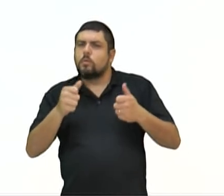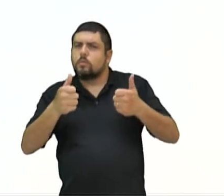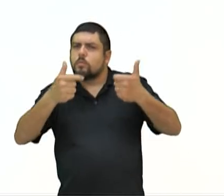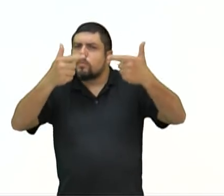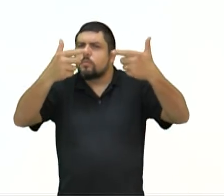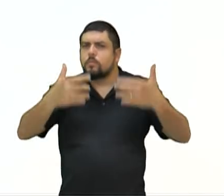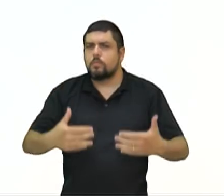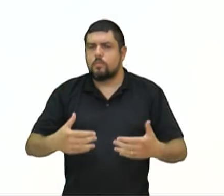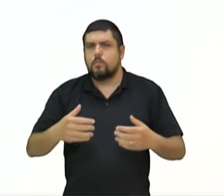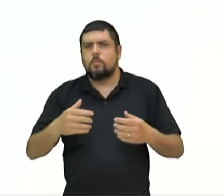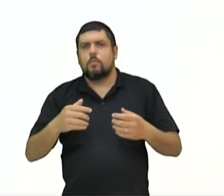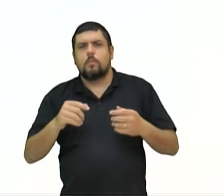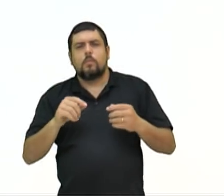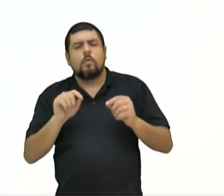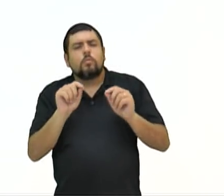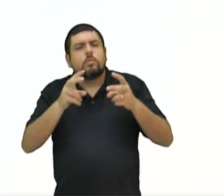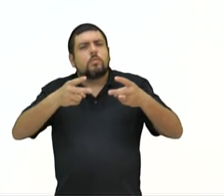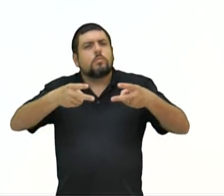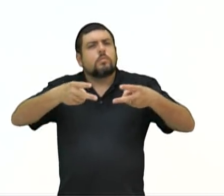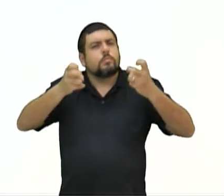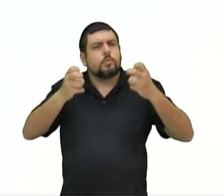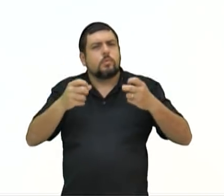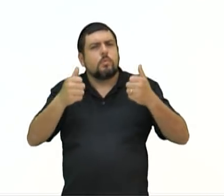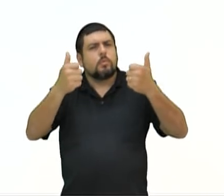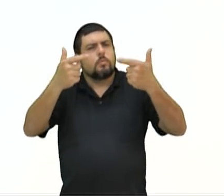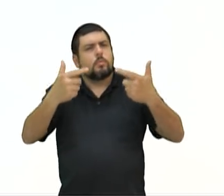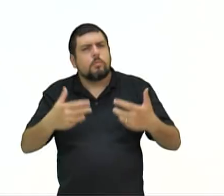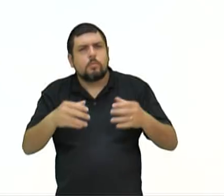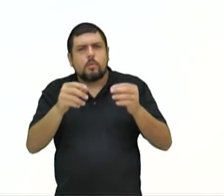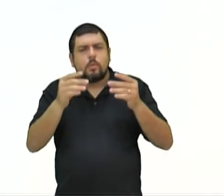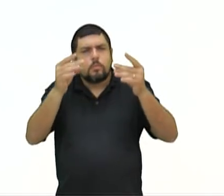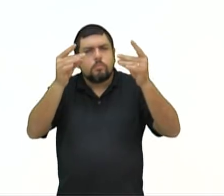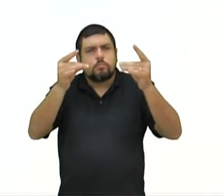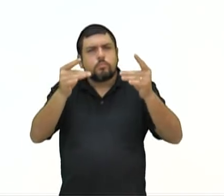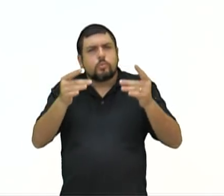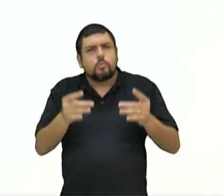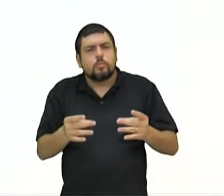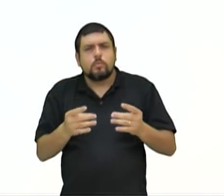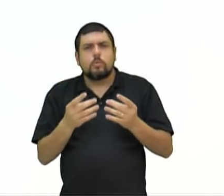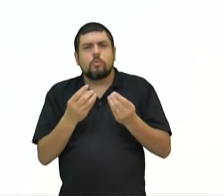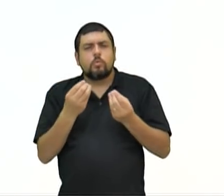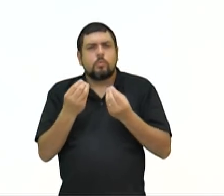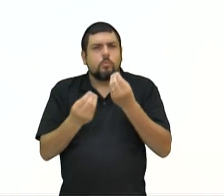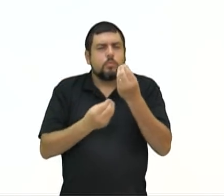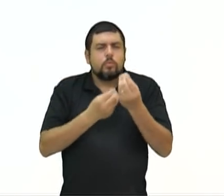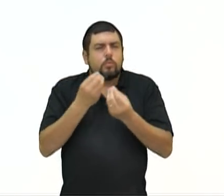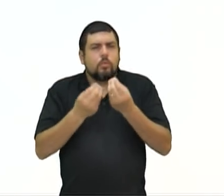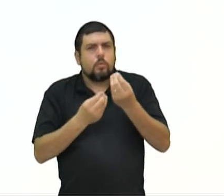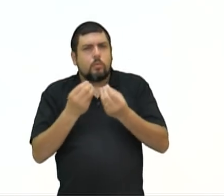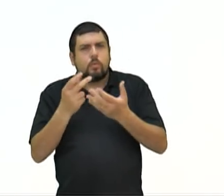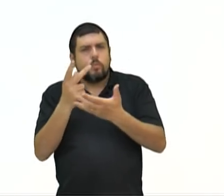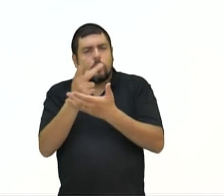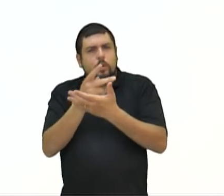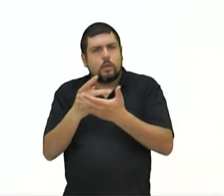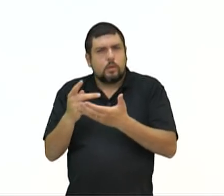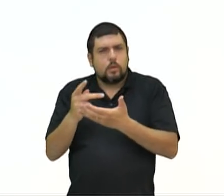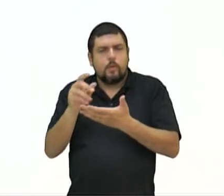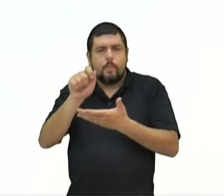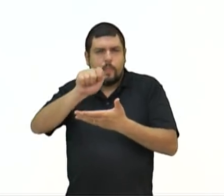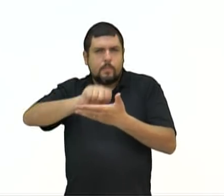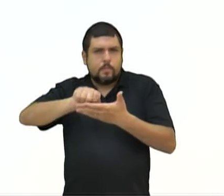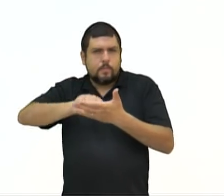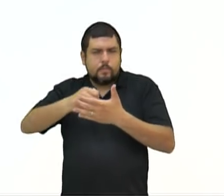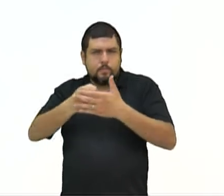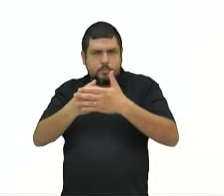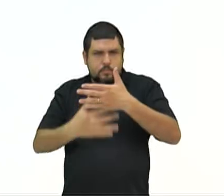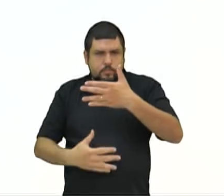que vocês veem ali, quais são os recursos utilizados ali que compõem a linguagem verbal e quais os utilizados que compõem a